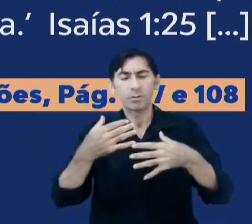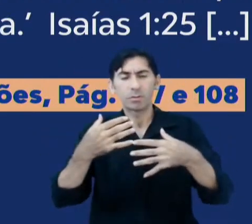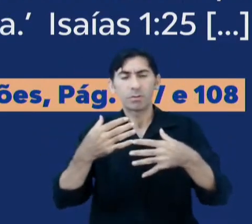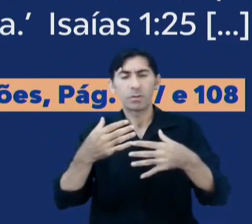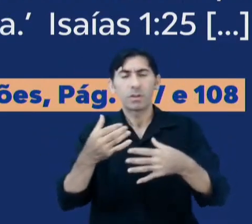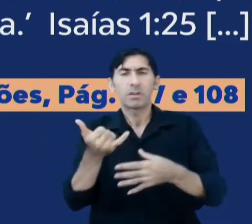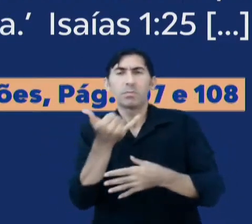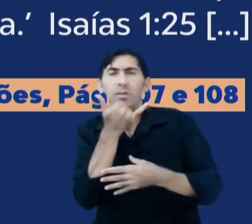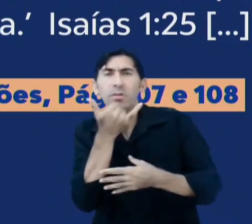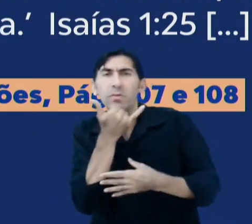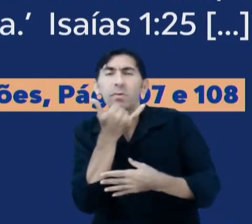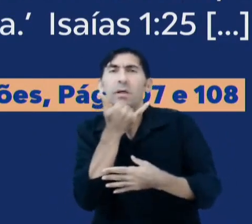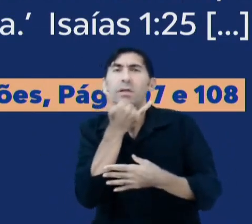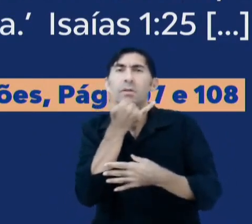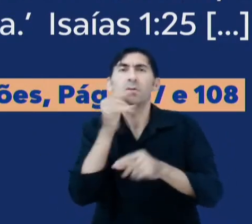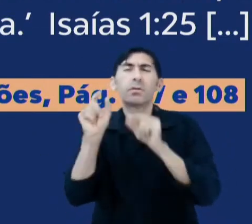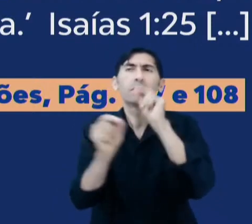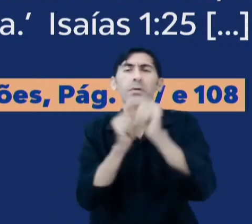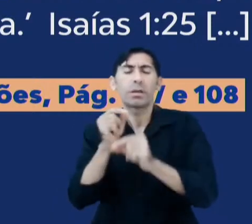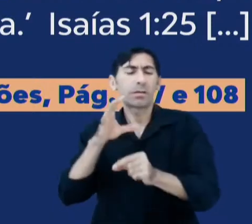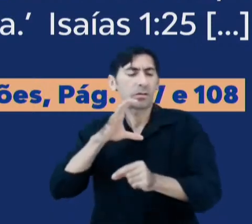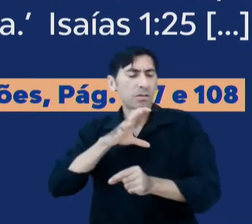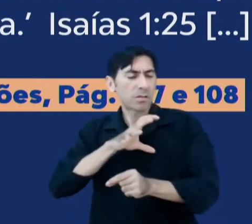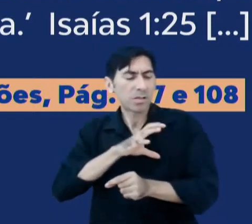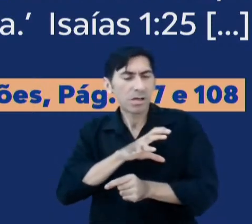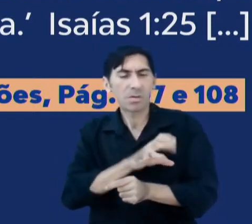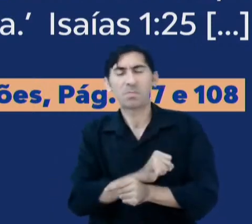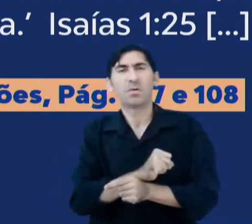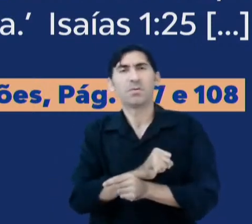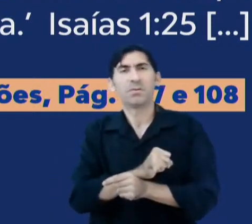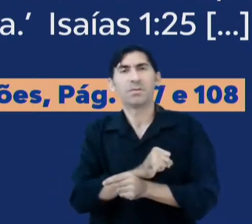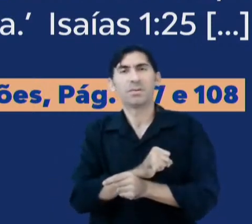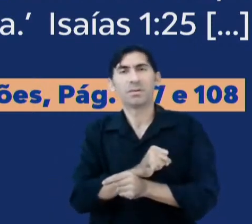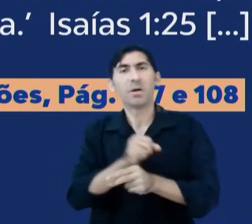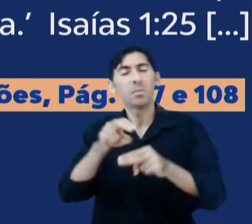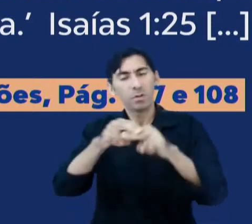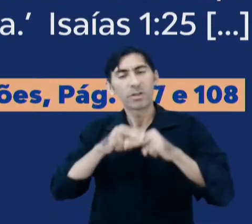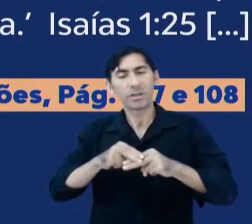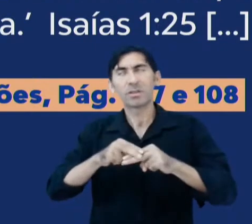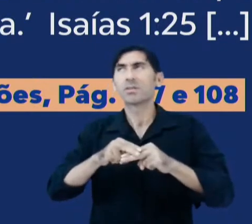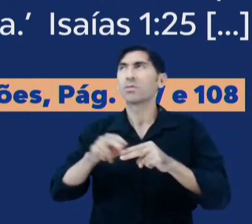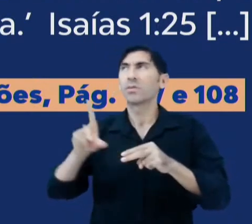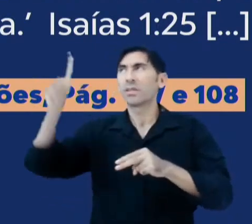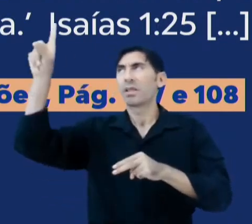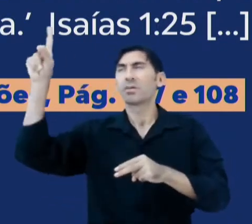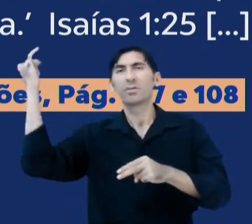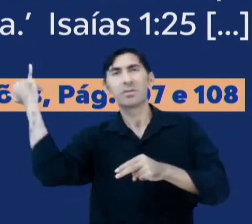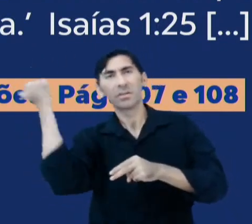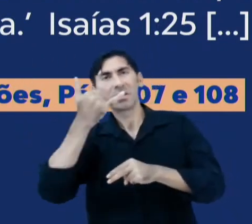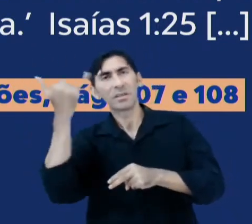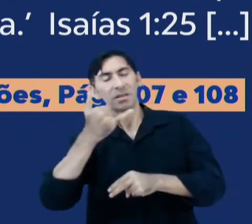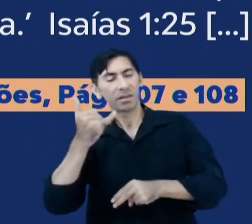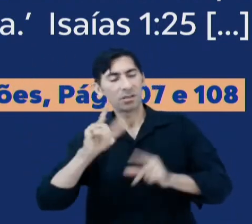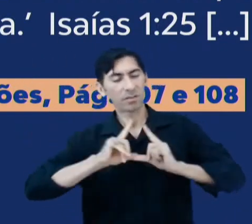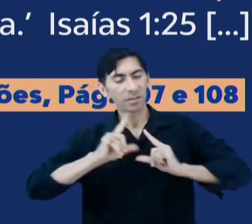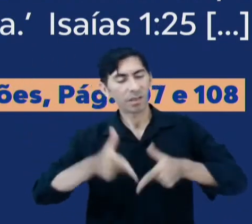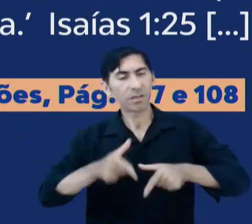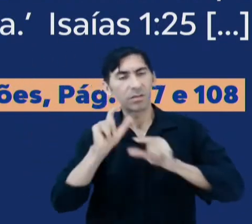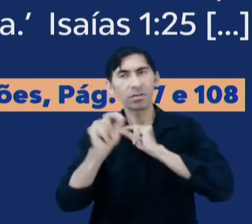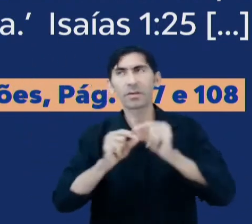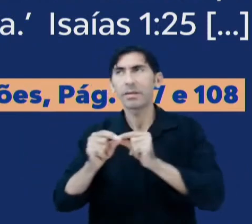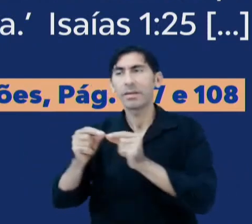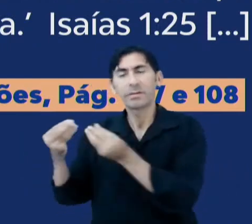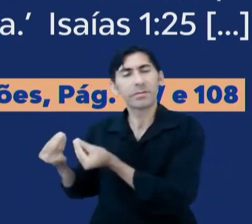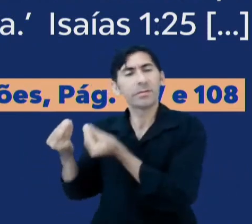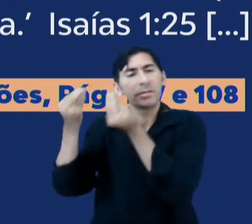ardor. As palavras de Deus a Israel eram, e porei contra ti a minha mão,